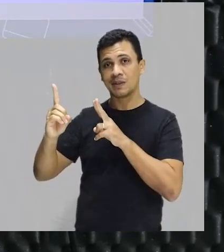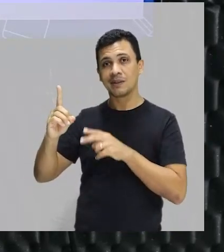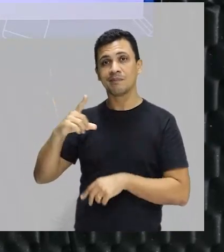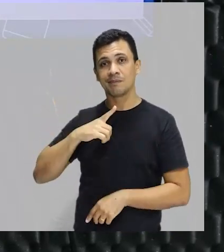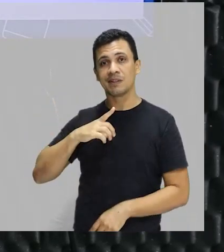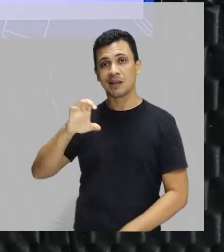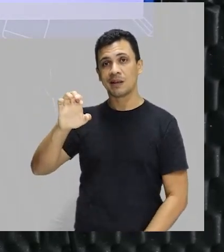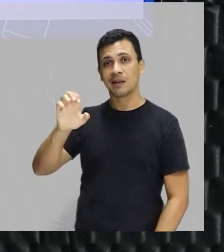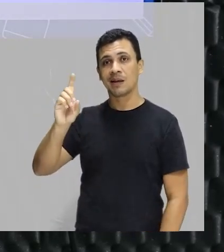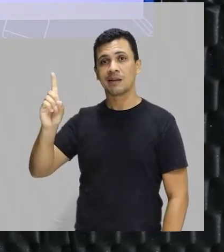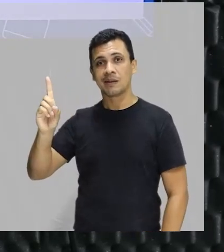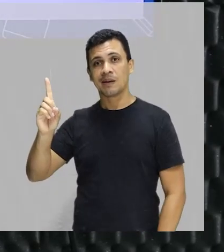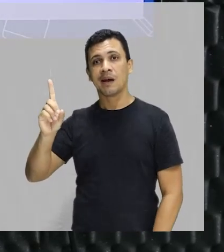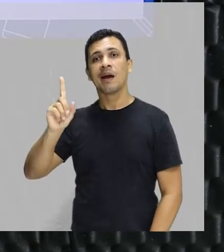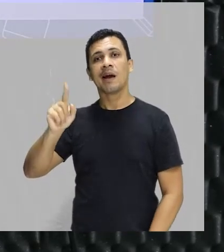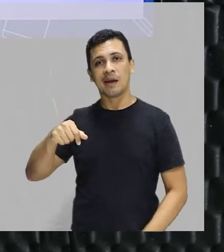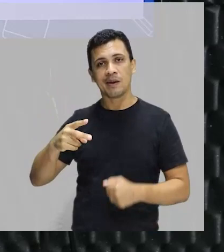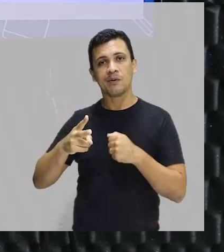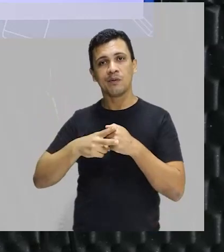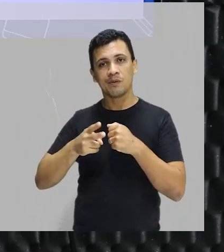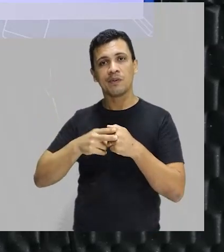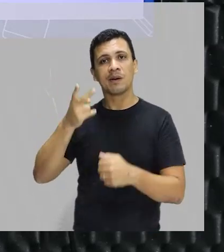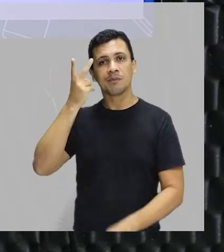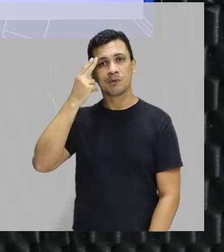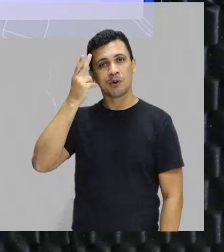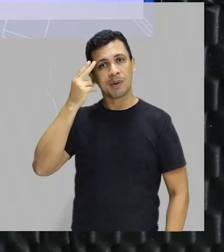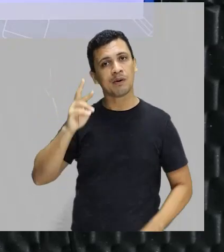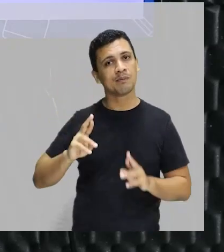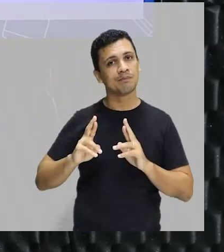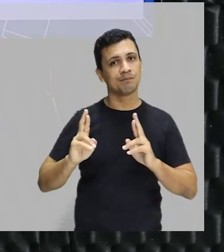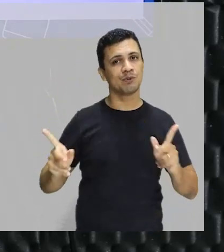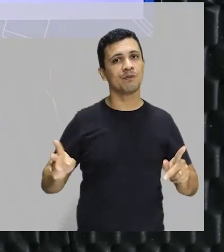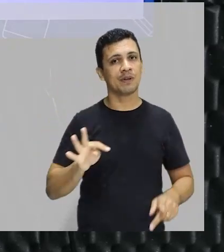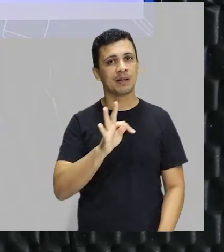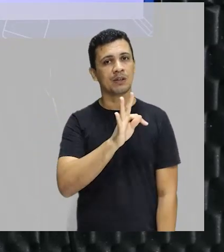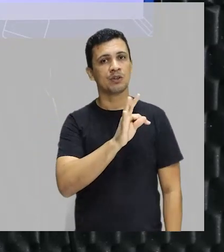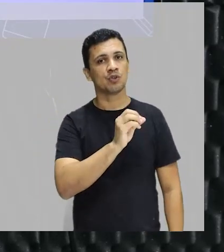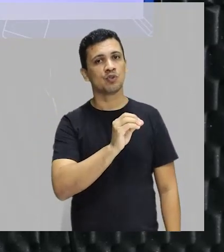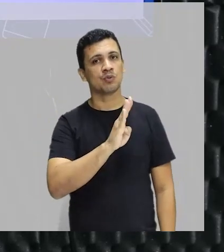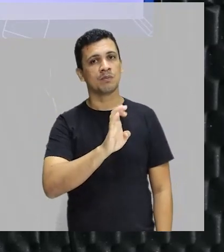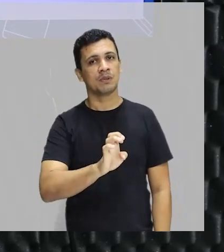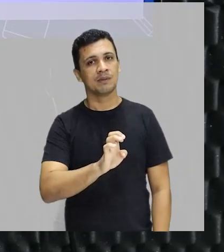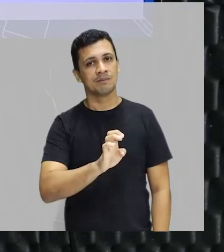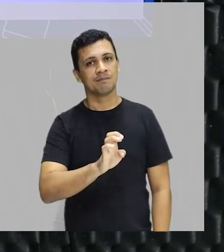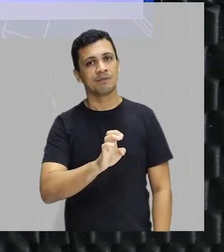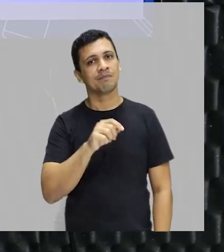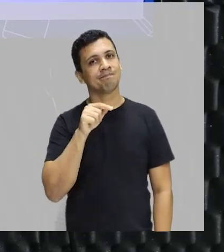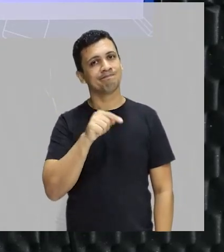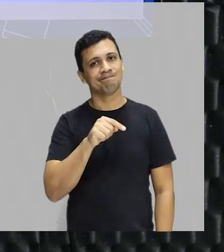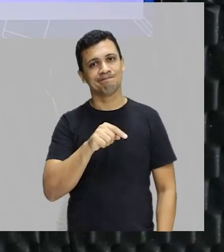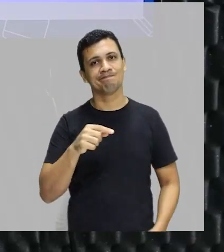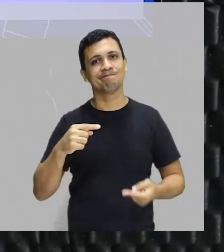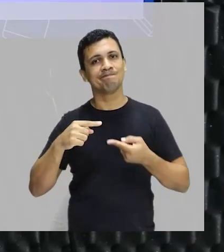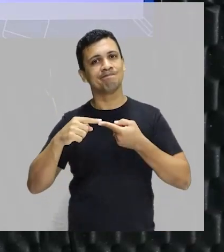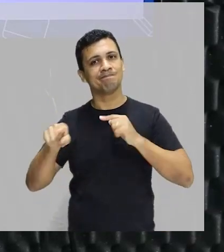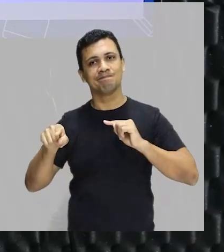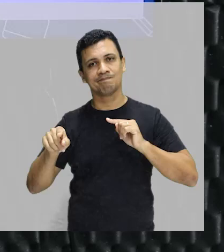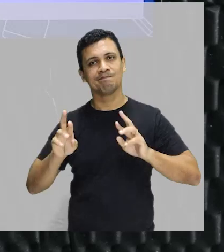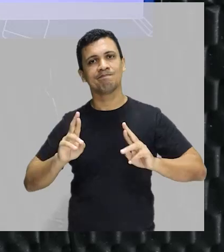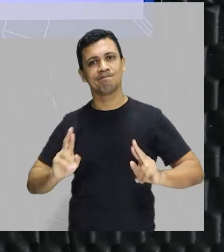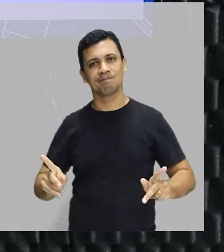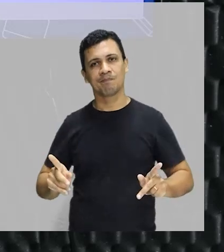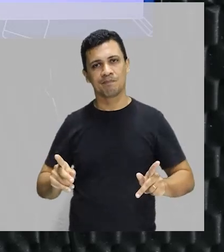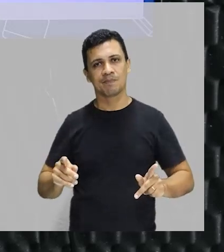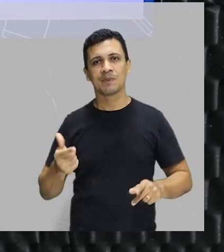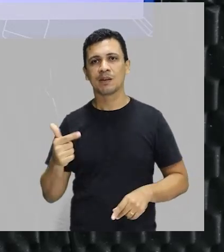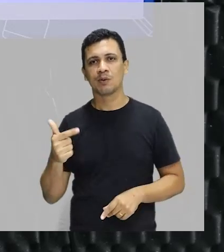verbo regular. Ele é diferente do verbo to be, que representa essa construção irregular. Ele não segue a